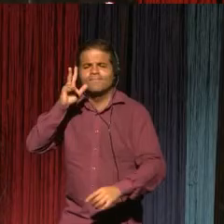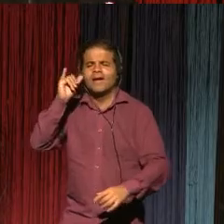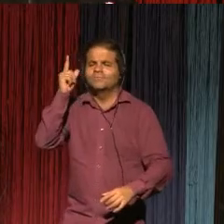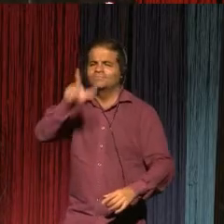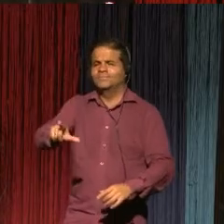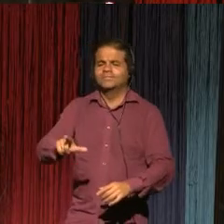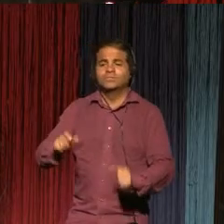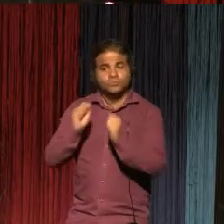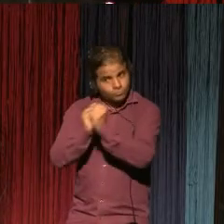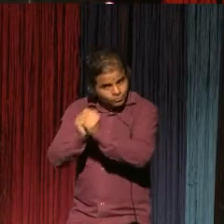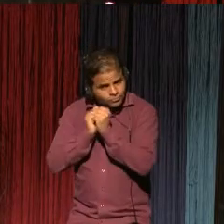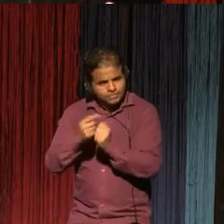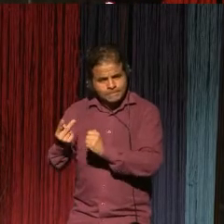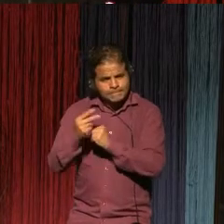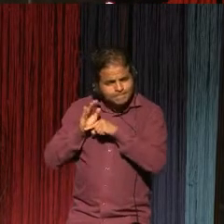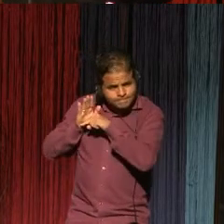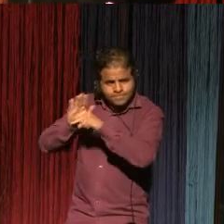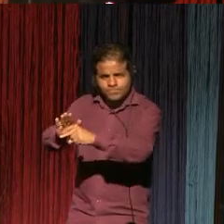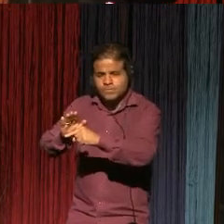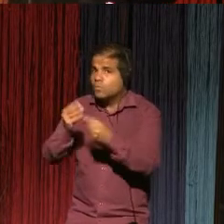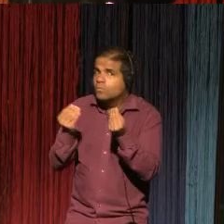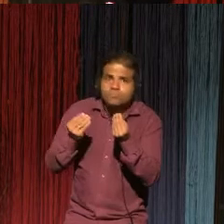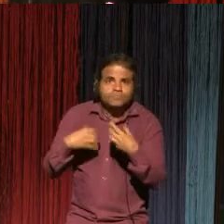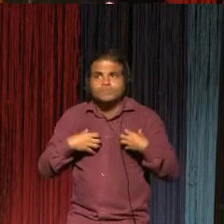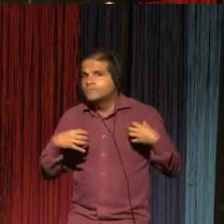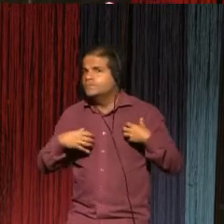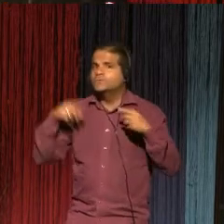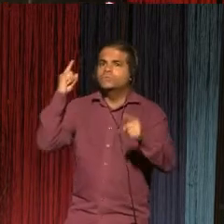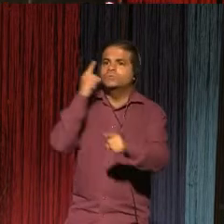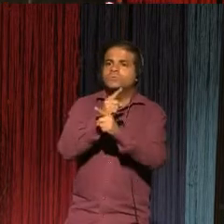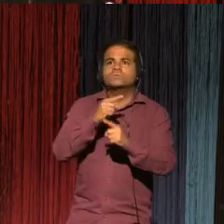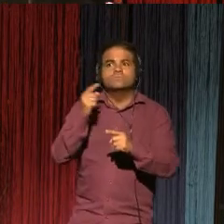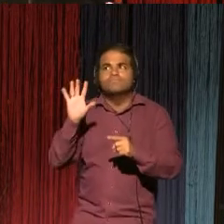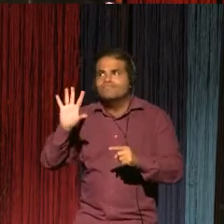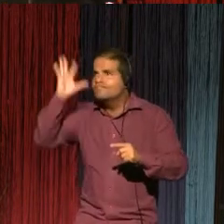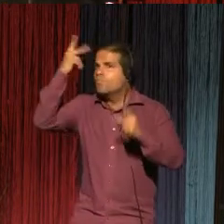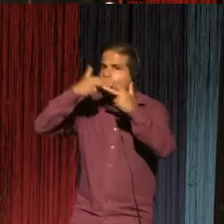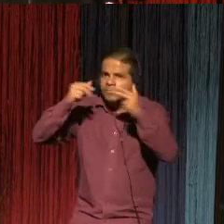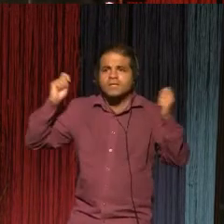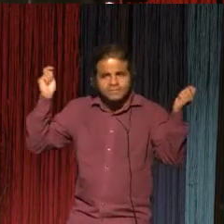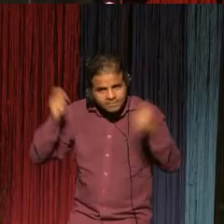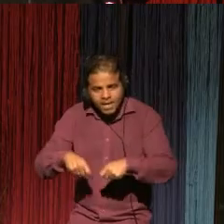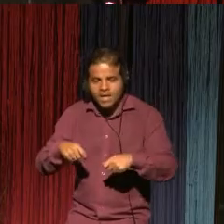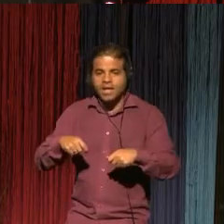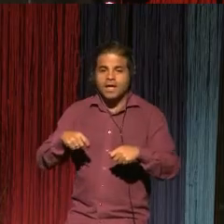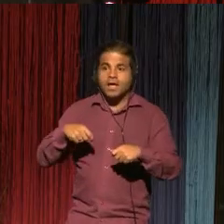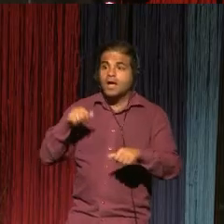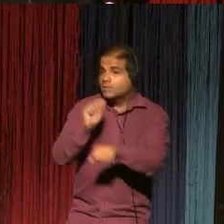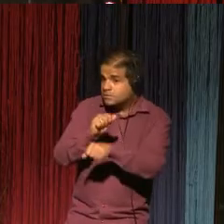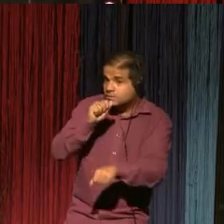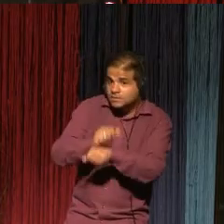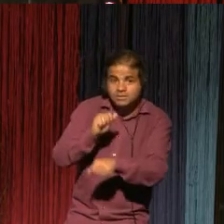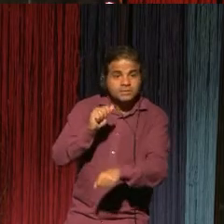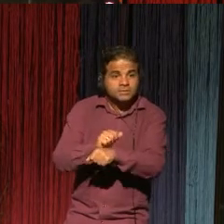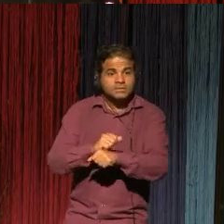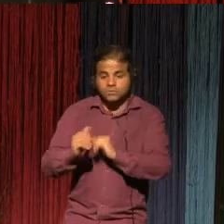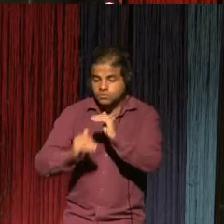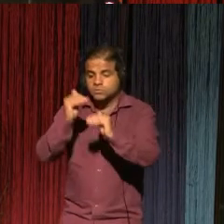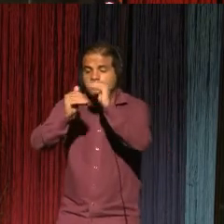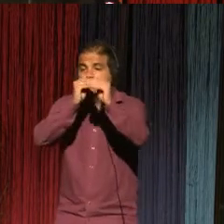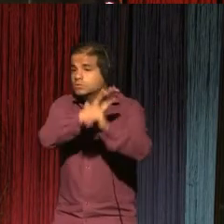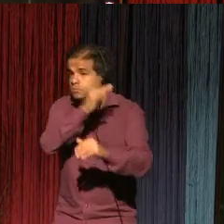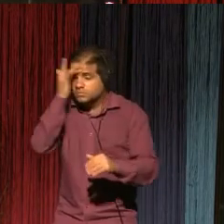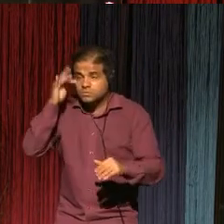conseguir. E juntos, nós vamos descobrir uma maneira de fazer a coisa acontecer. A nossa expectativa sobre o desempenho